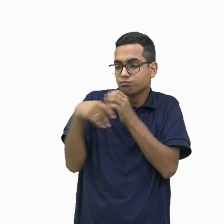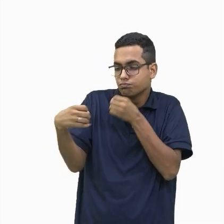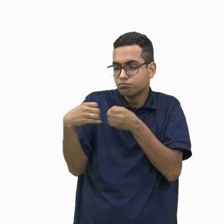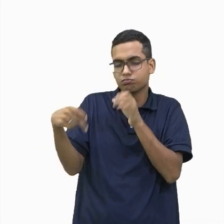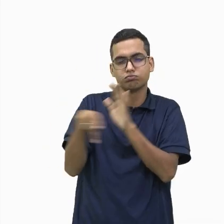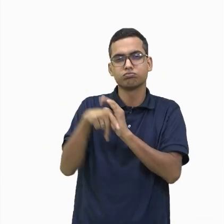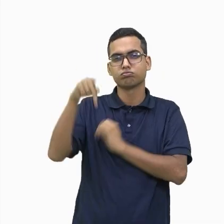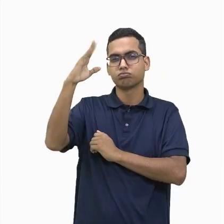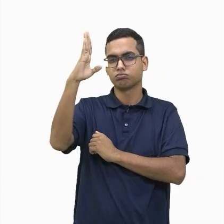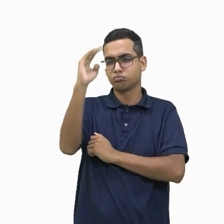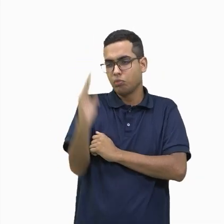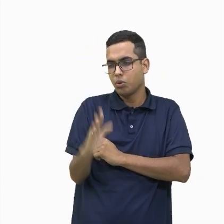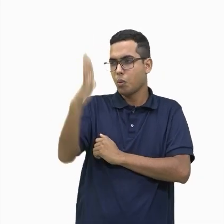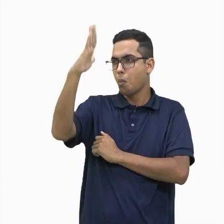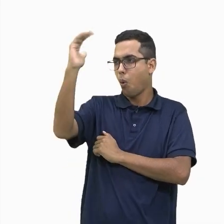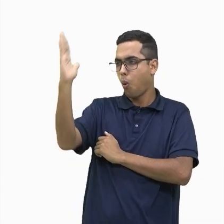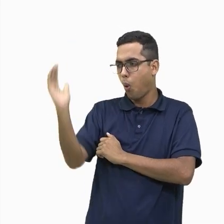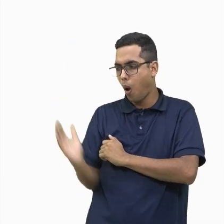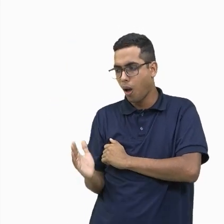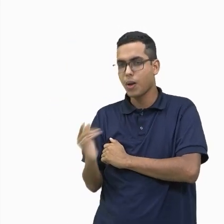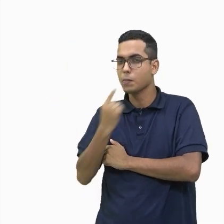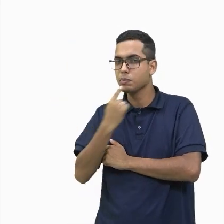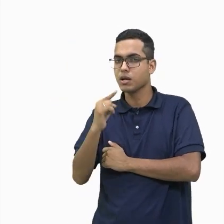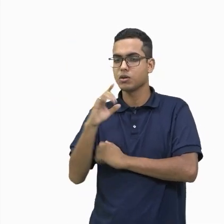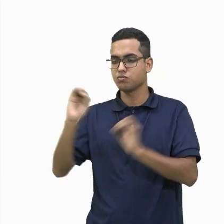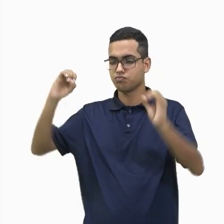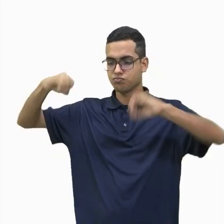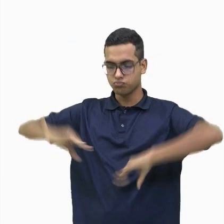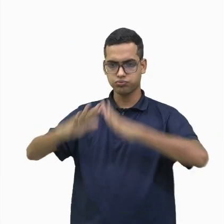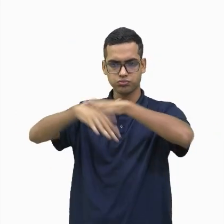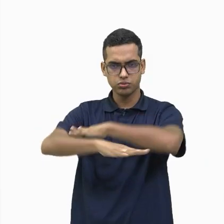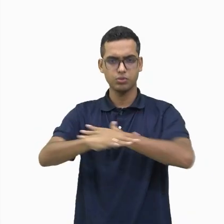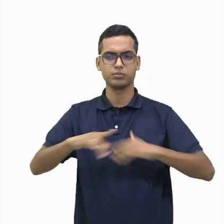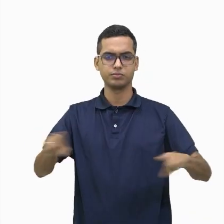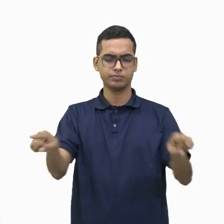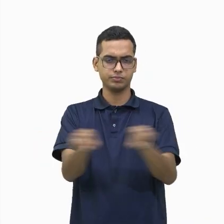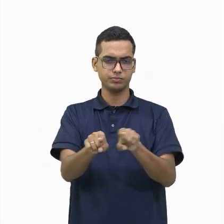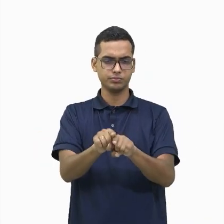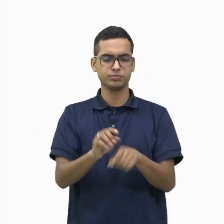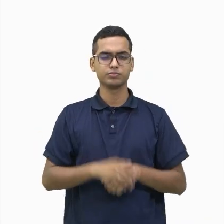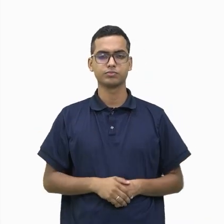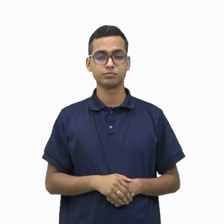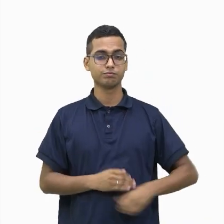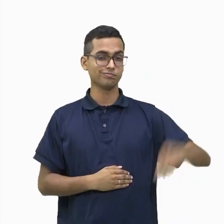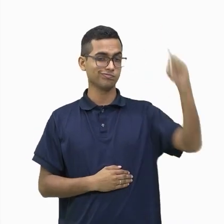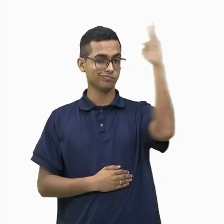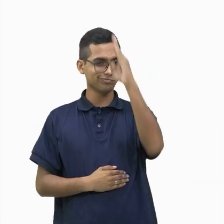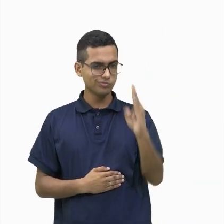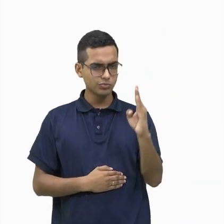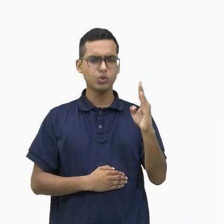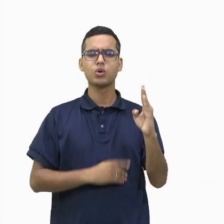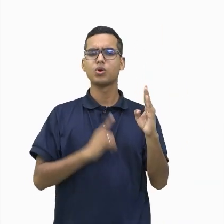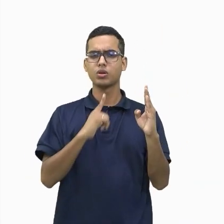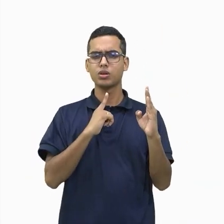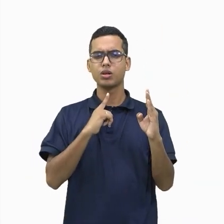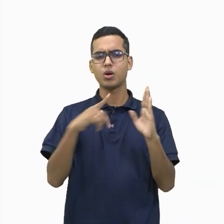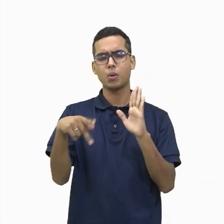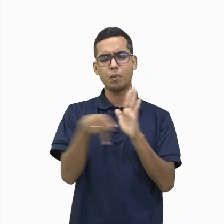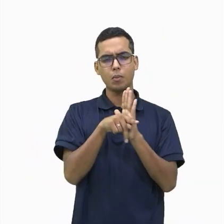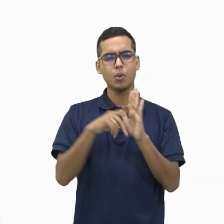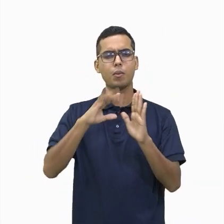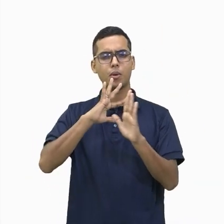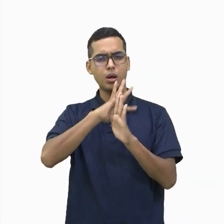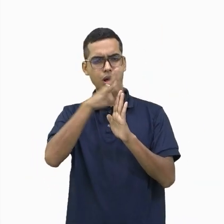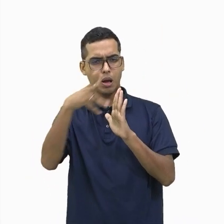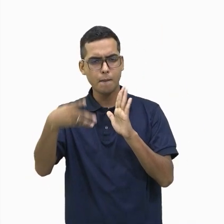acaba tendo o grande destaque. No Brasil, por exemplo, é aí que se tem esse destaque da Amazônia Azul,